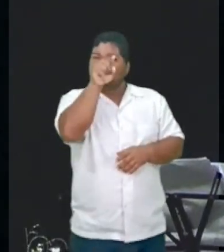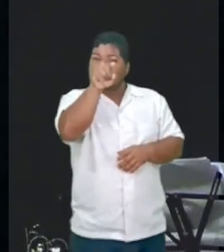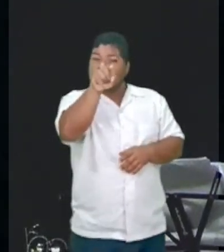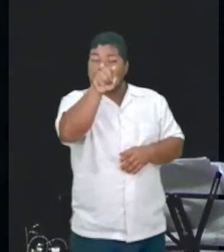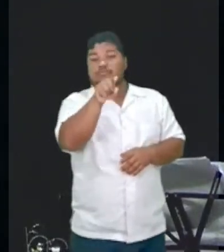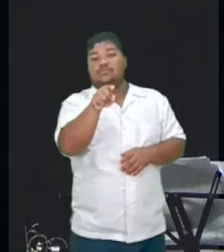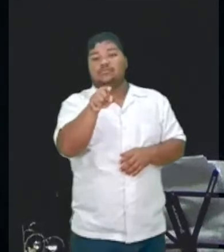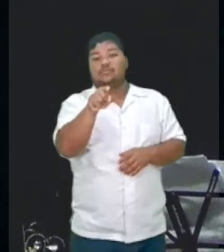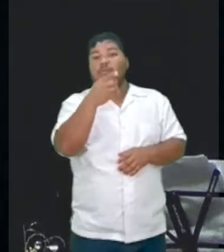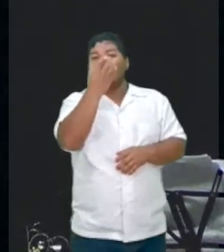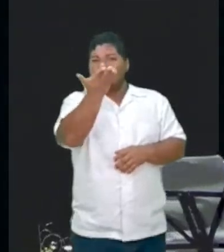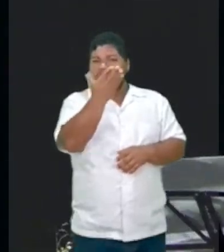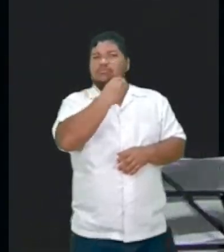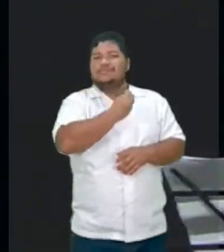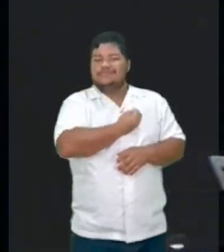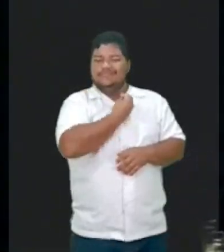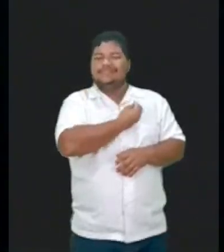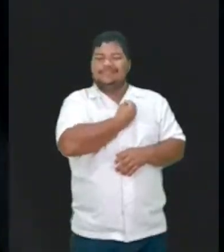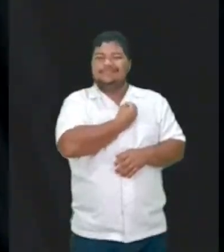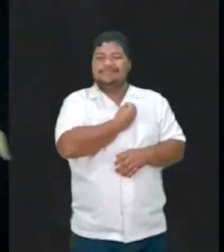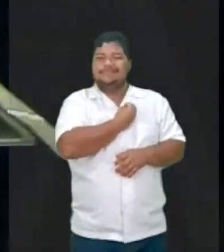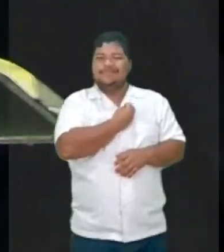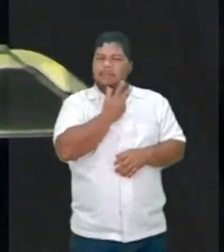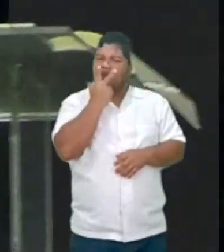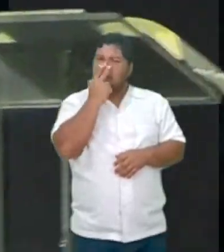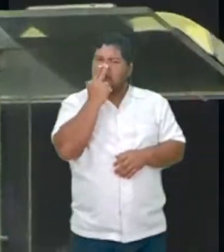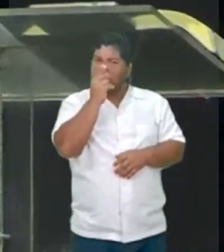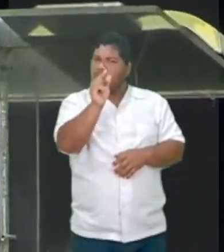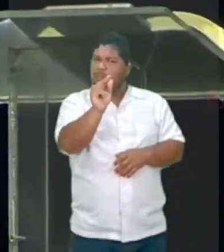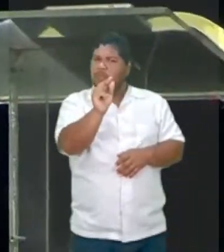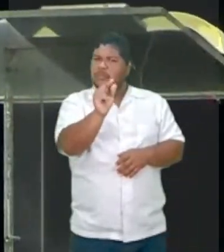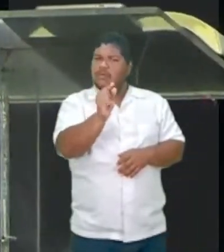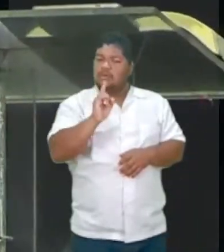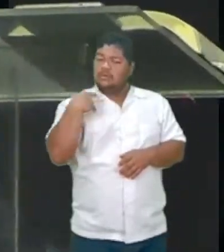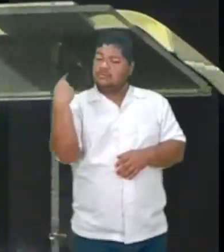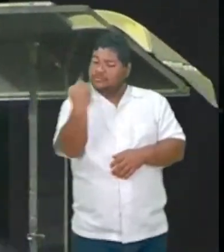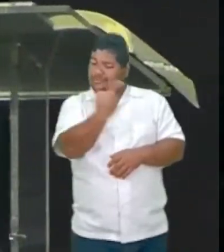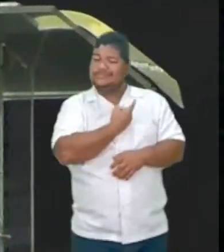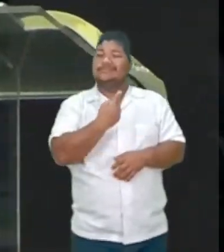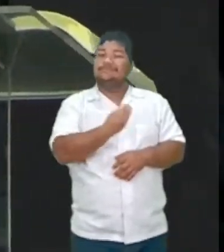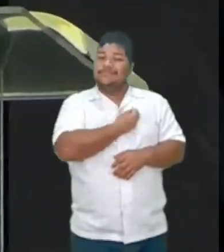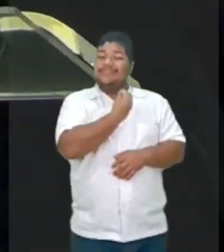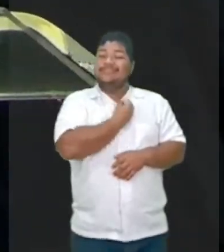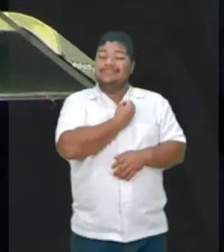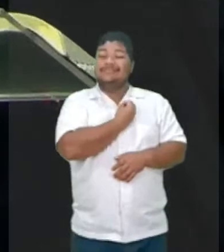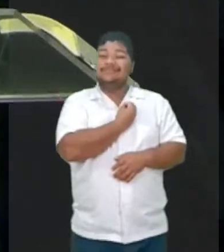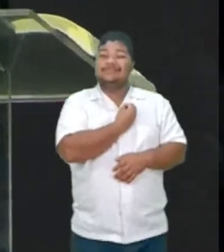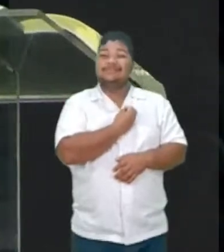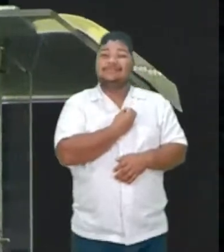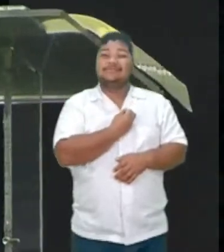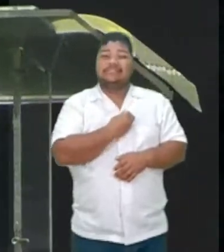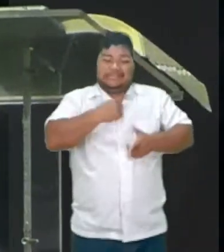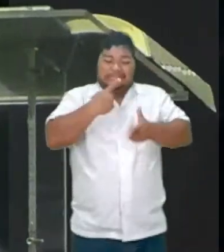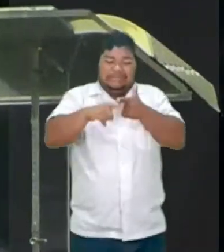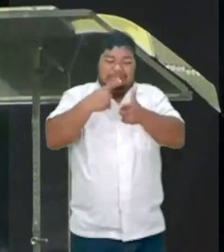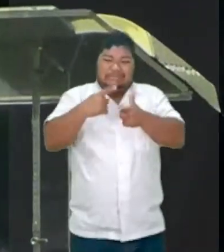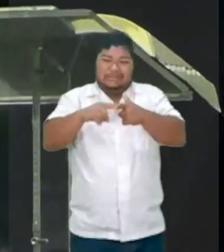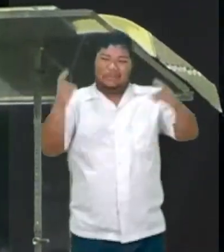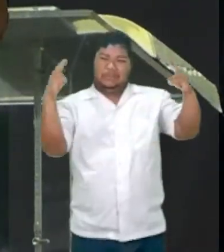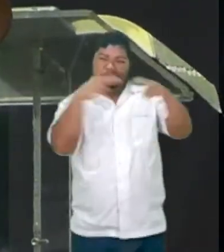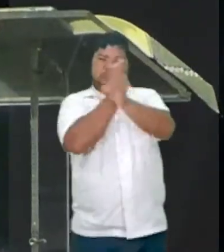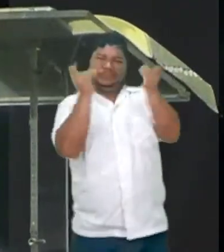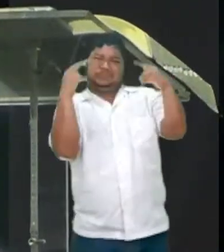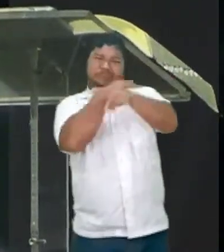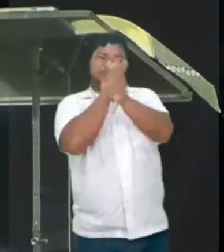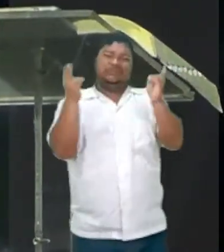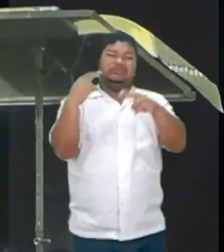com a sua vida. Não parece um pouco com a sua vida, com a nossa vida? Não é assim mais ou menos? Diante da tempestade, a gente olha